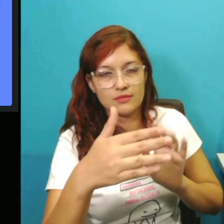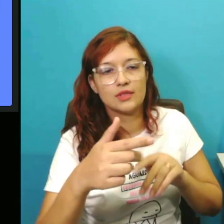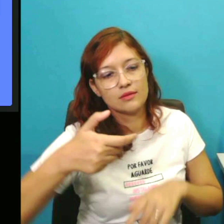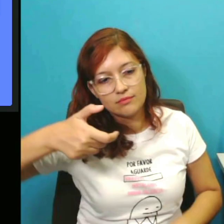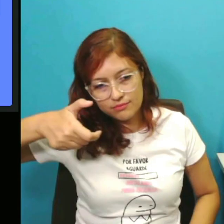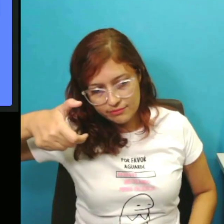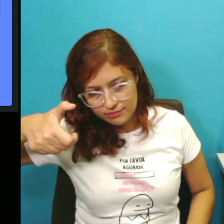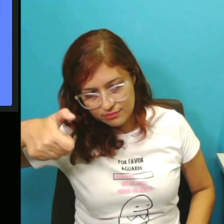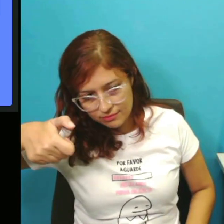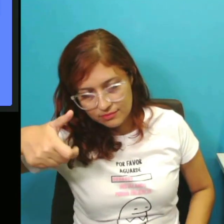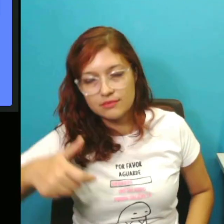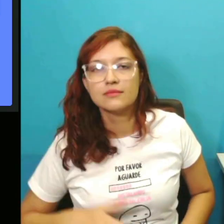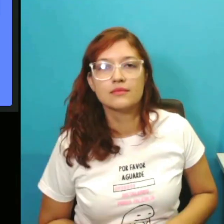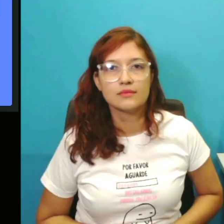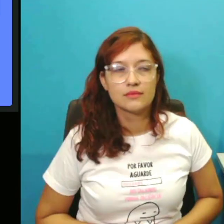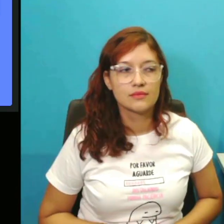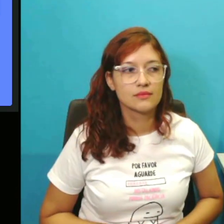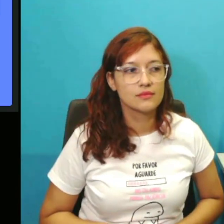E aí,